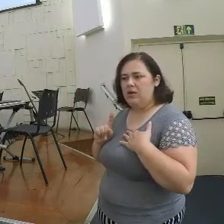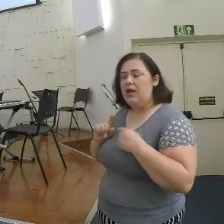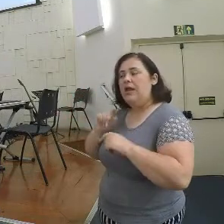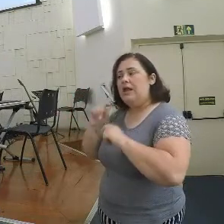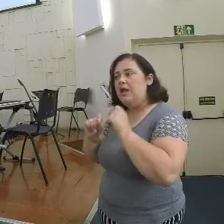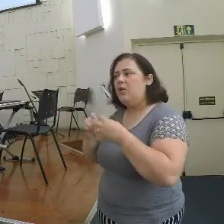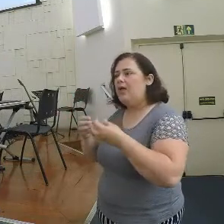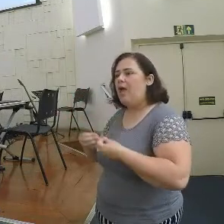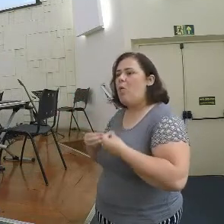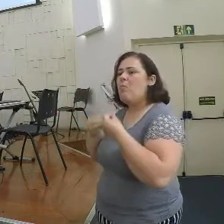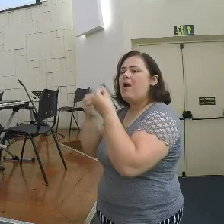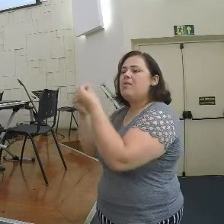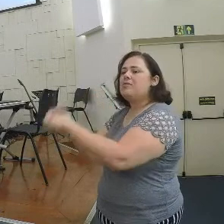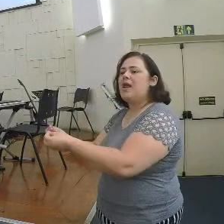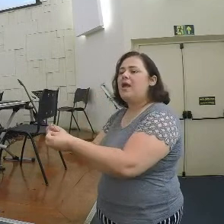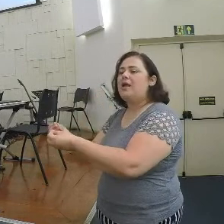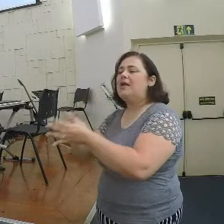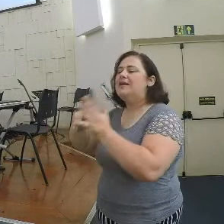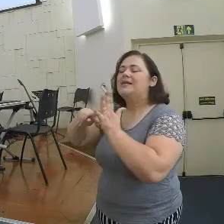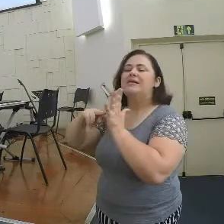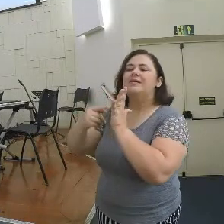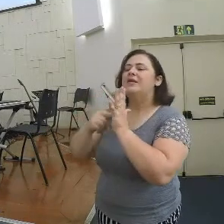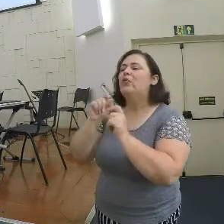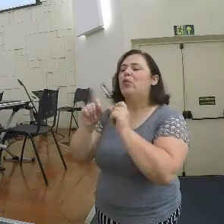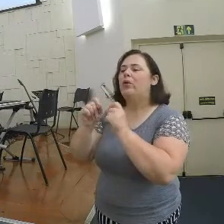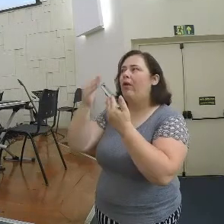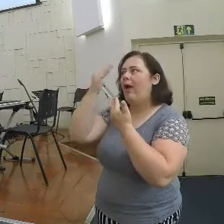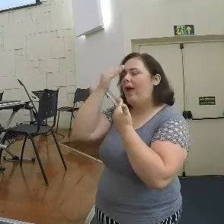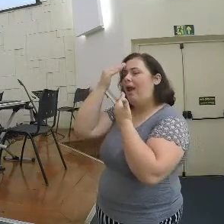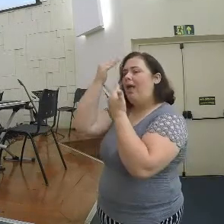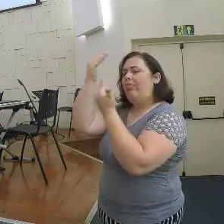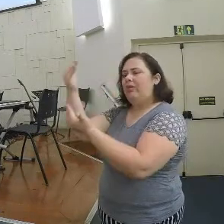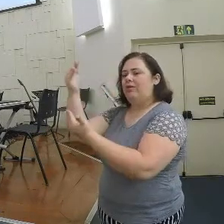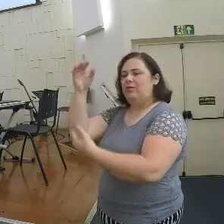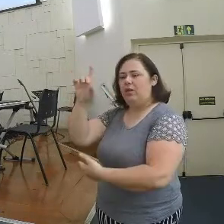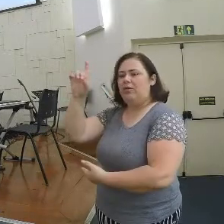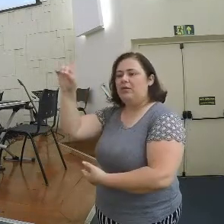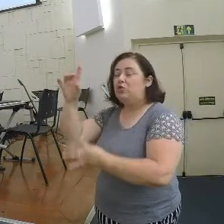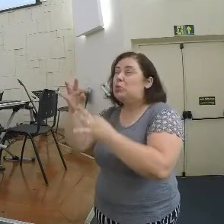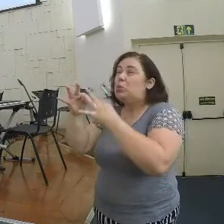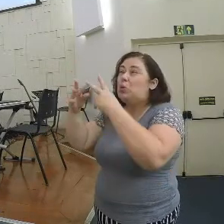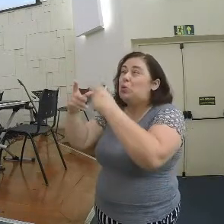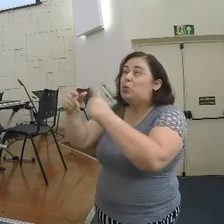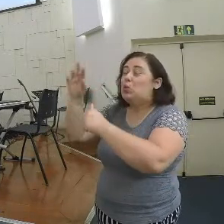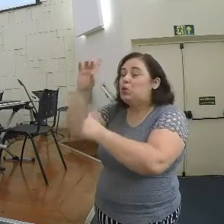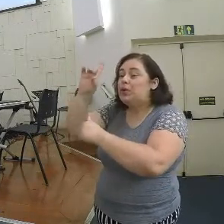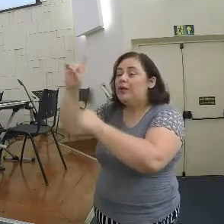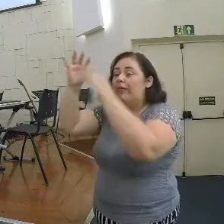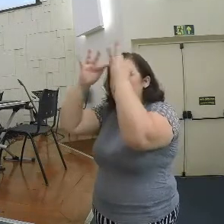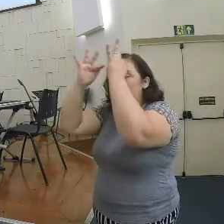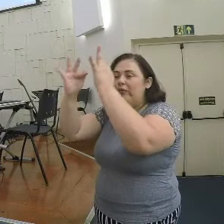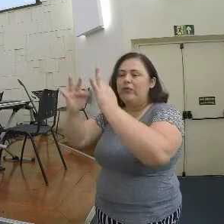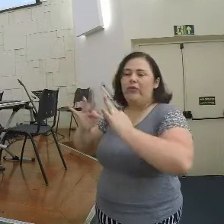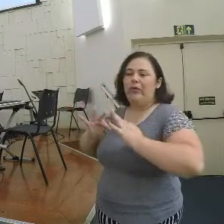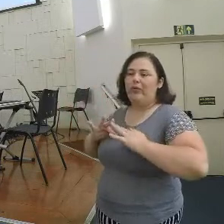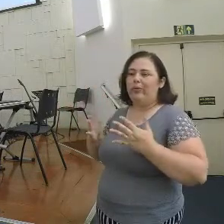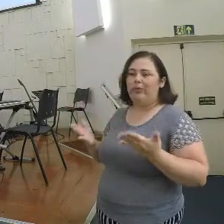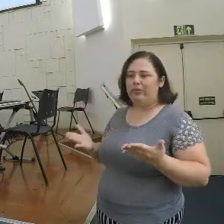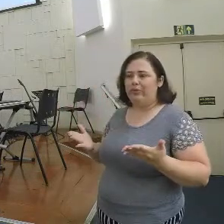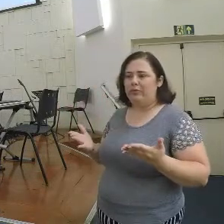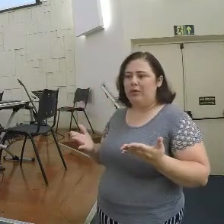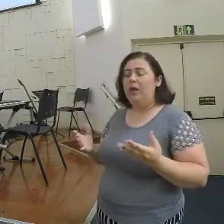uma vida inteira de culto a Deus, misericórdia, justiça e fé. Eu não tenho dúvida, irmãos, de